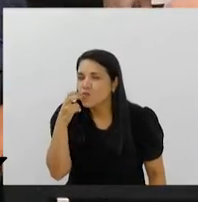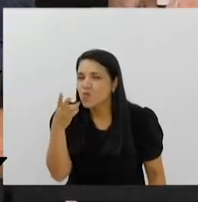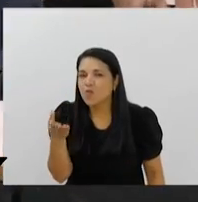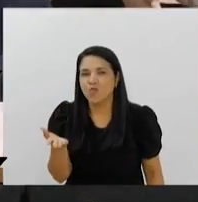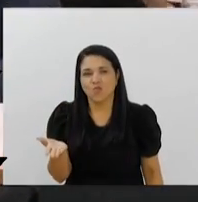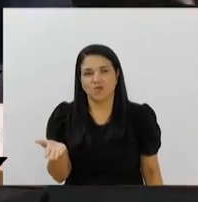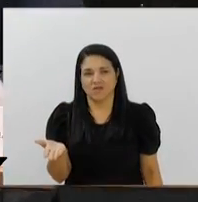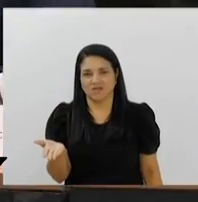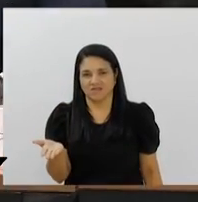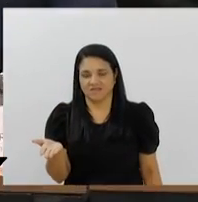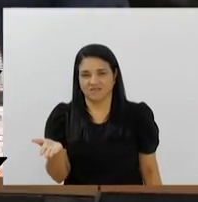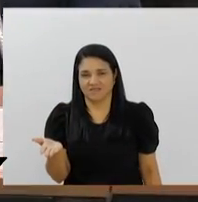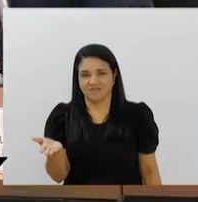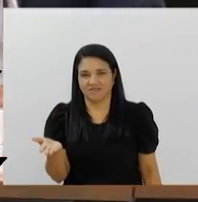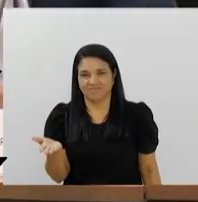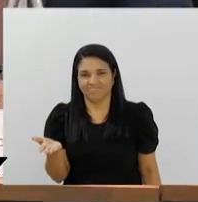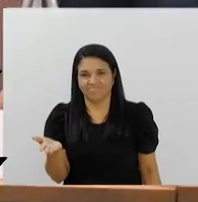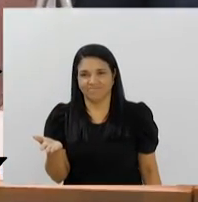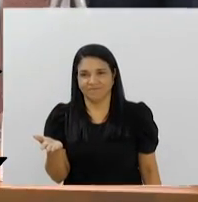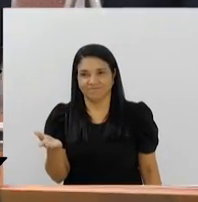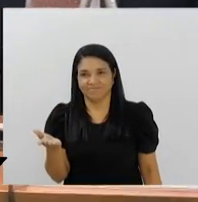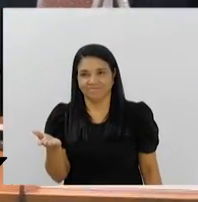vergonhoso é